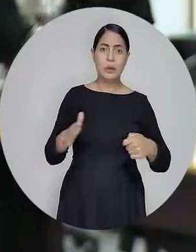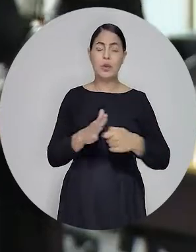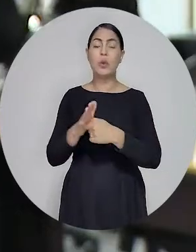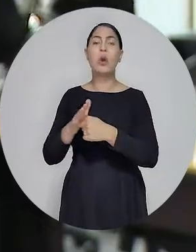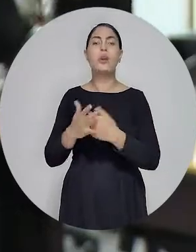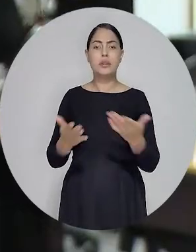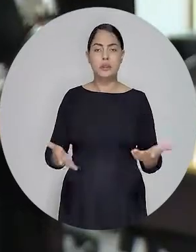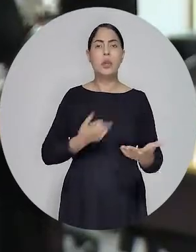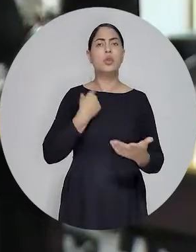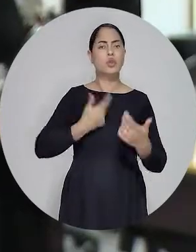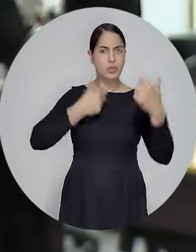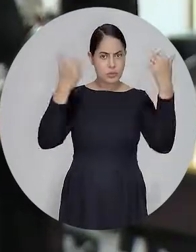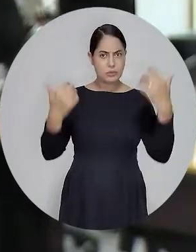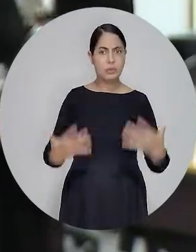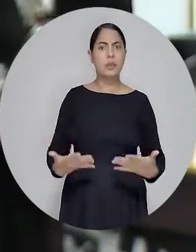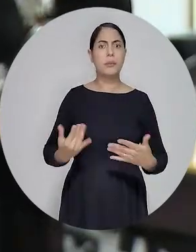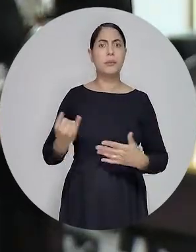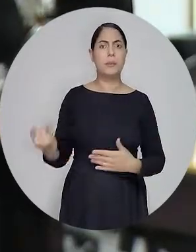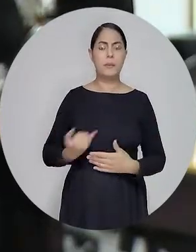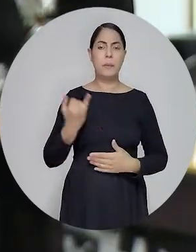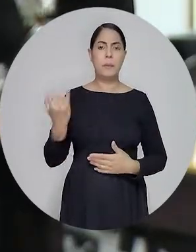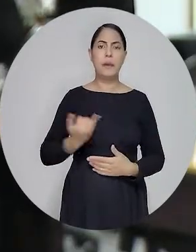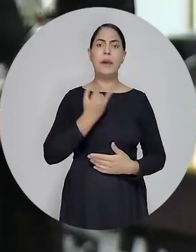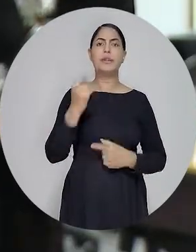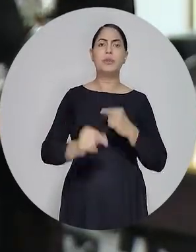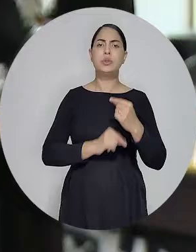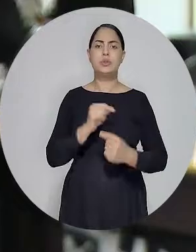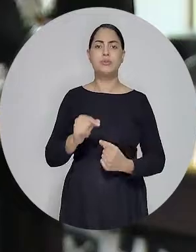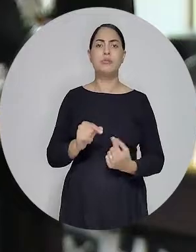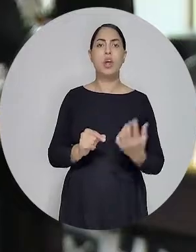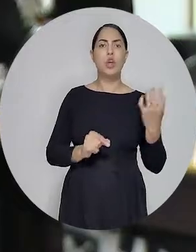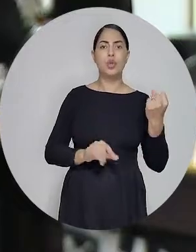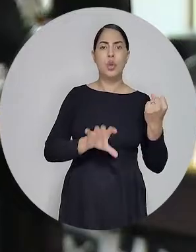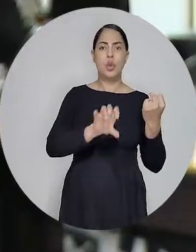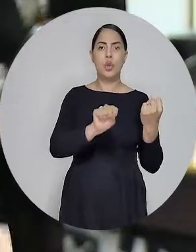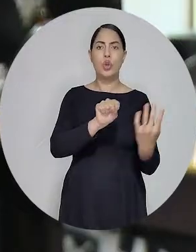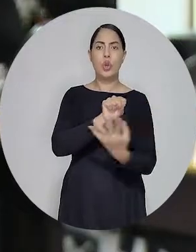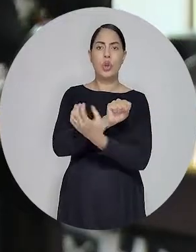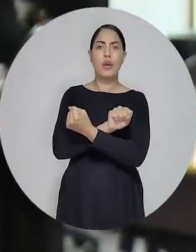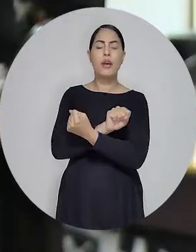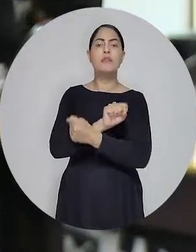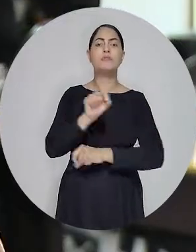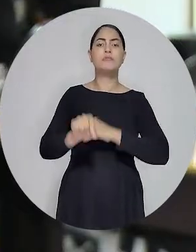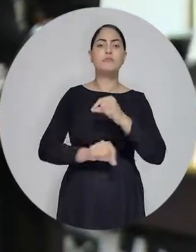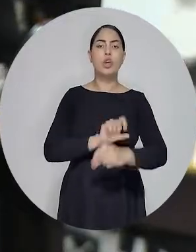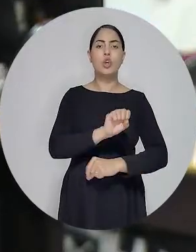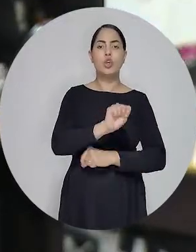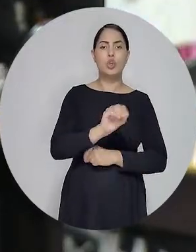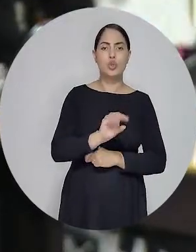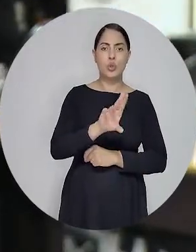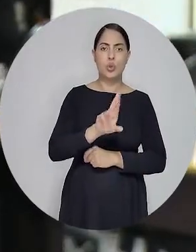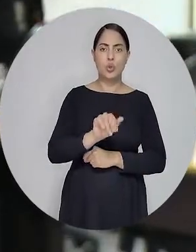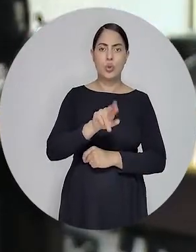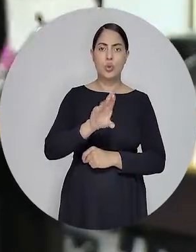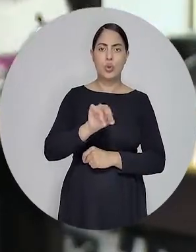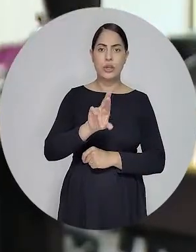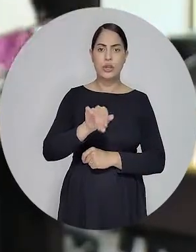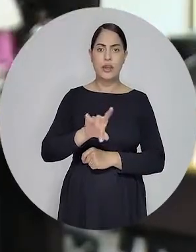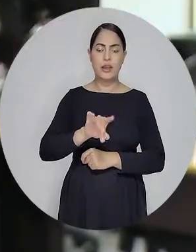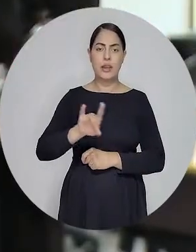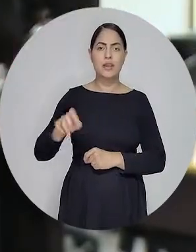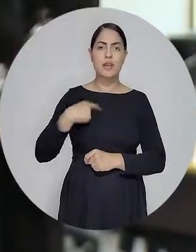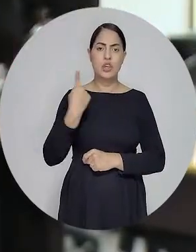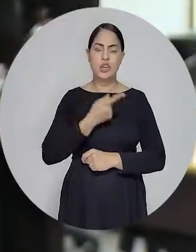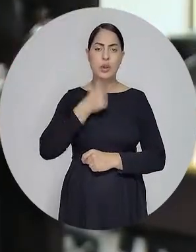procurador. Falamos um pouco sobre o autocuidado, sobre a necessidade da sororidade, da gente se acolher. Enfim, foram